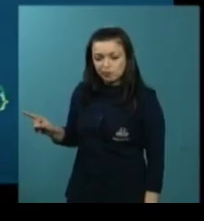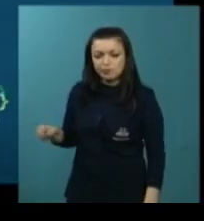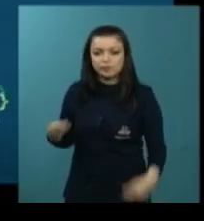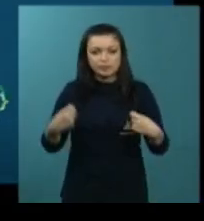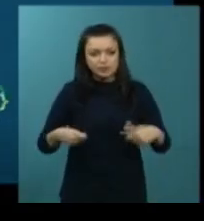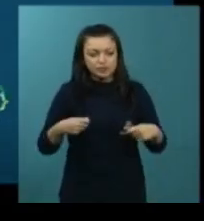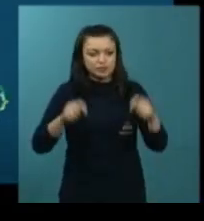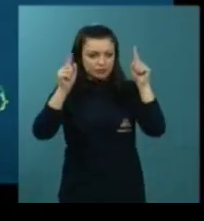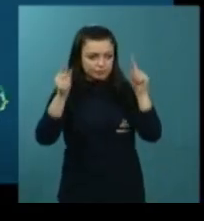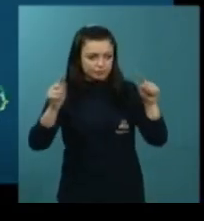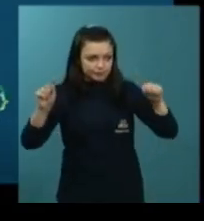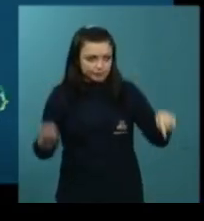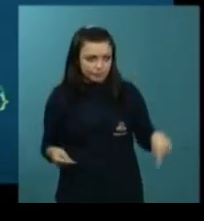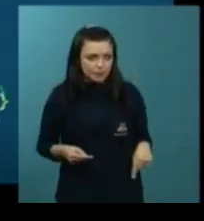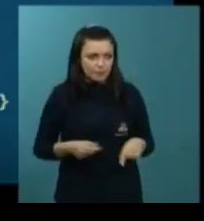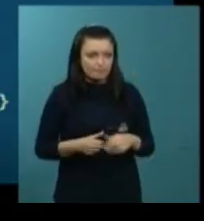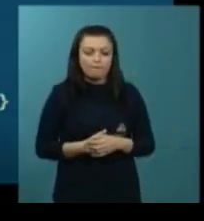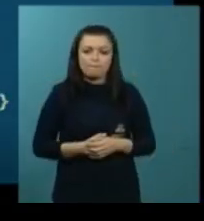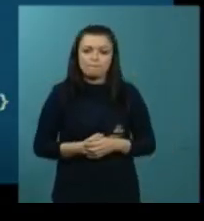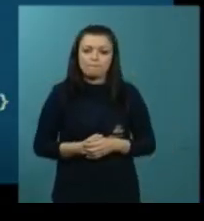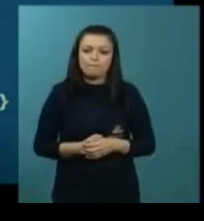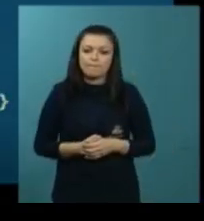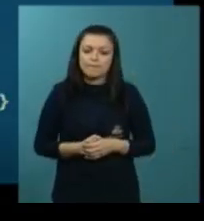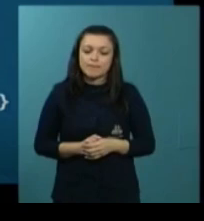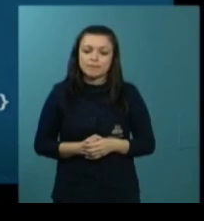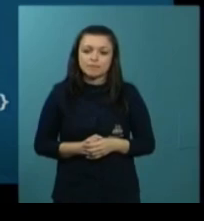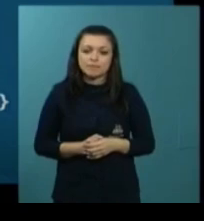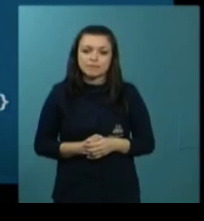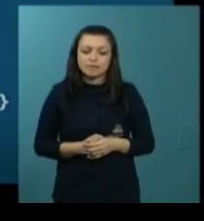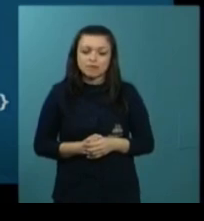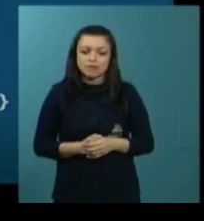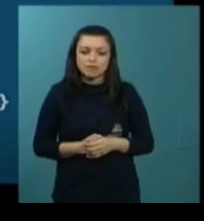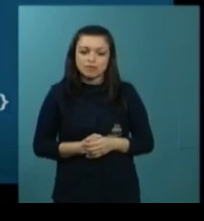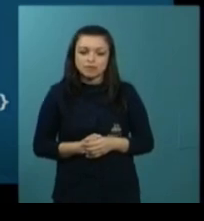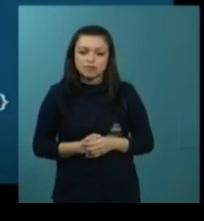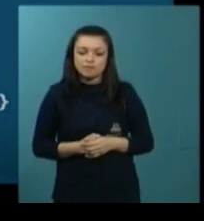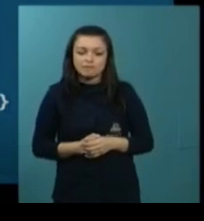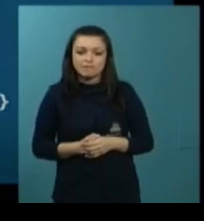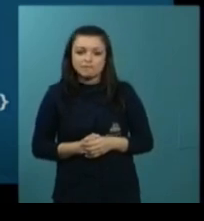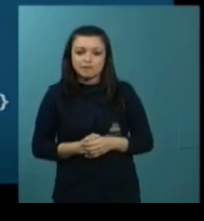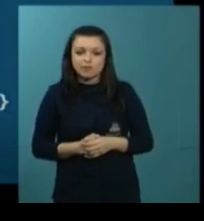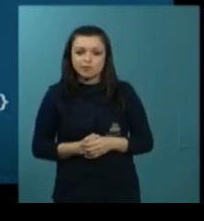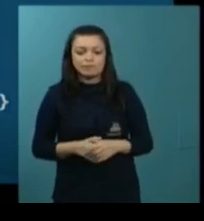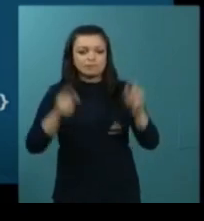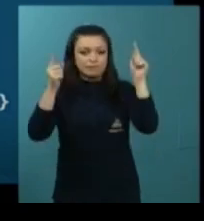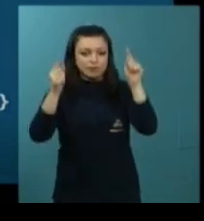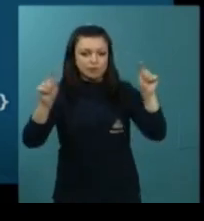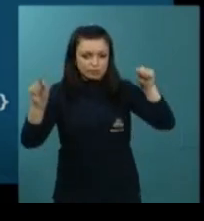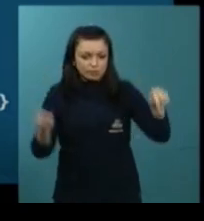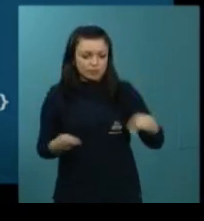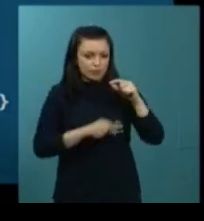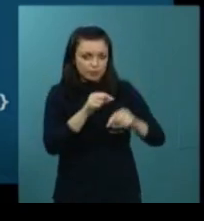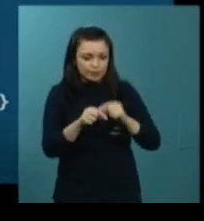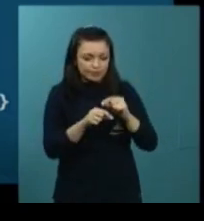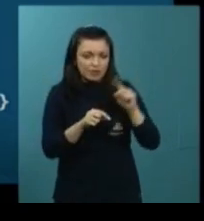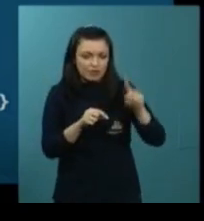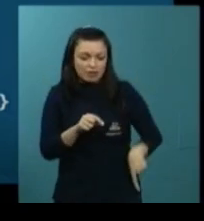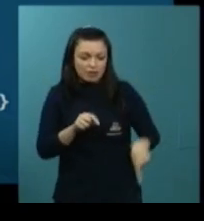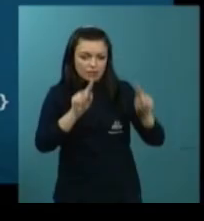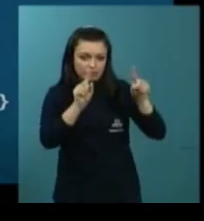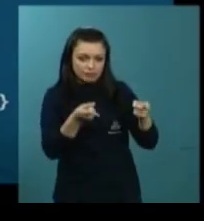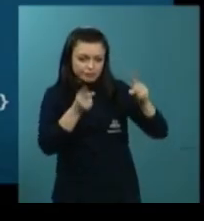chaves. É um conjunto de elementos